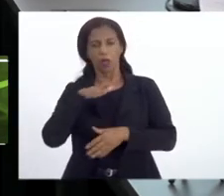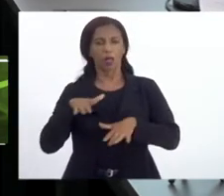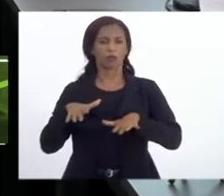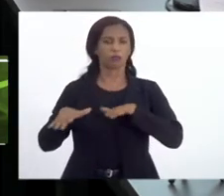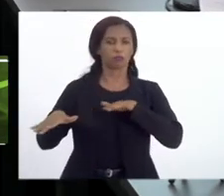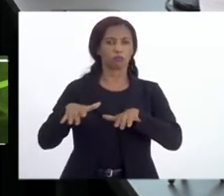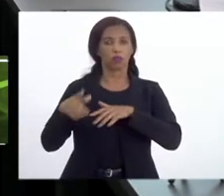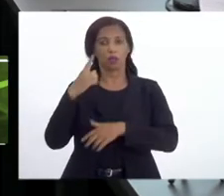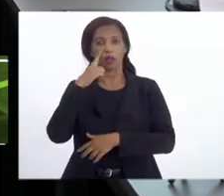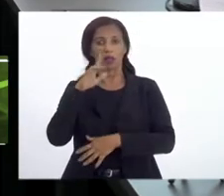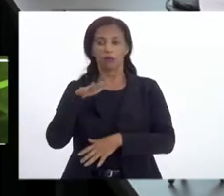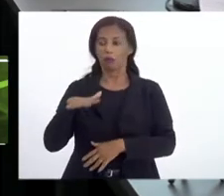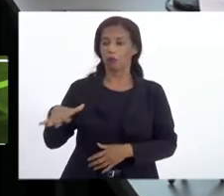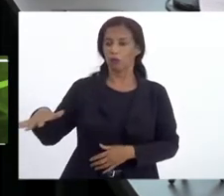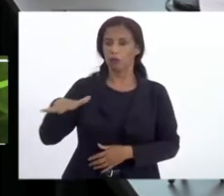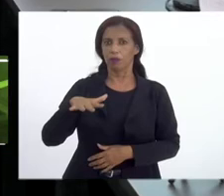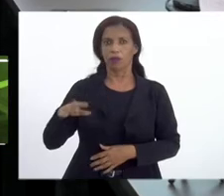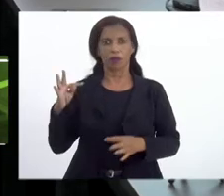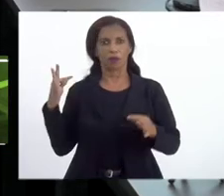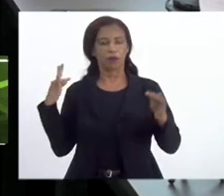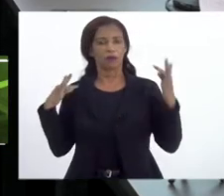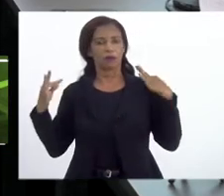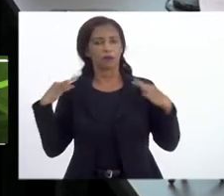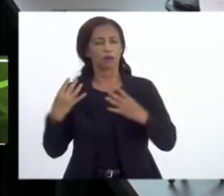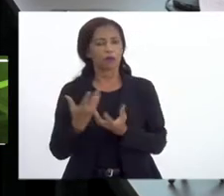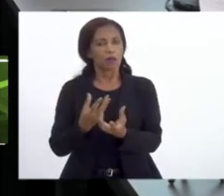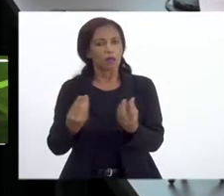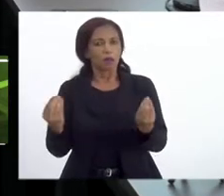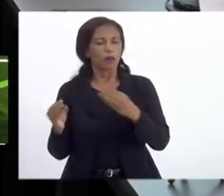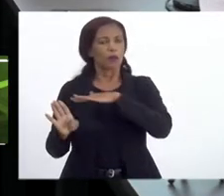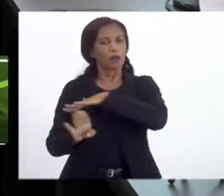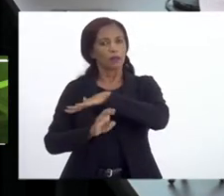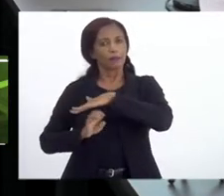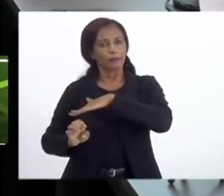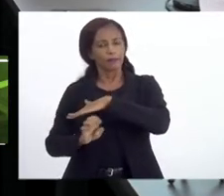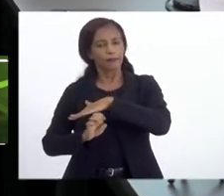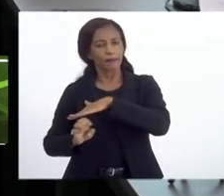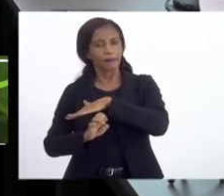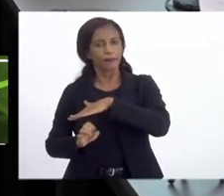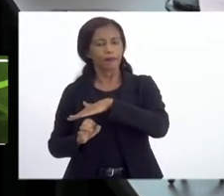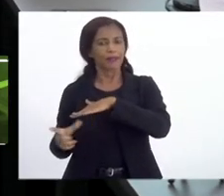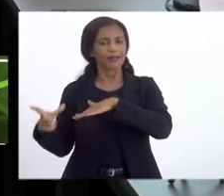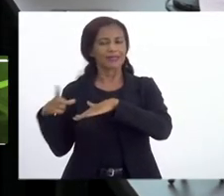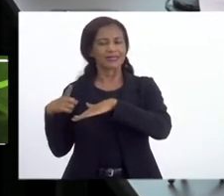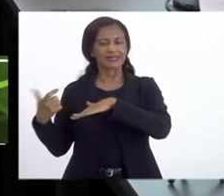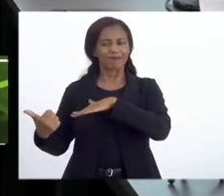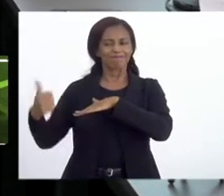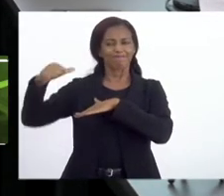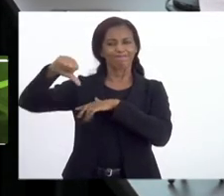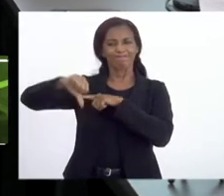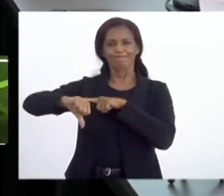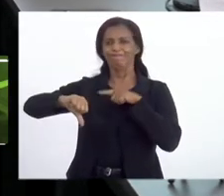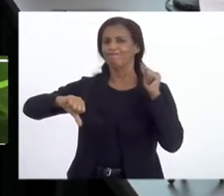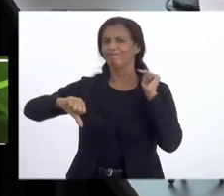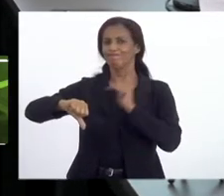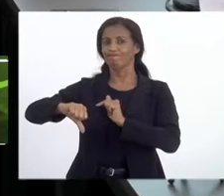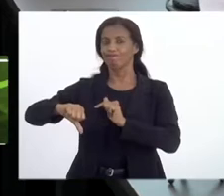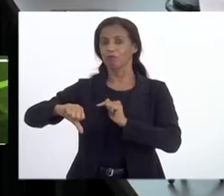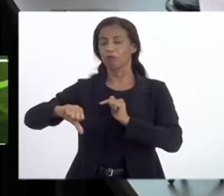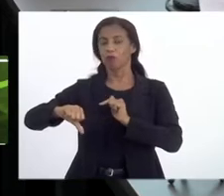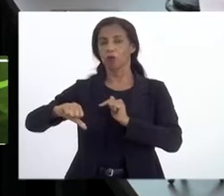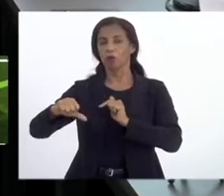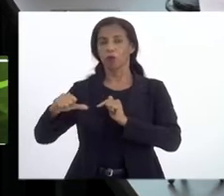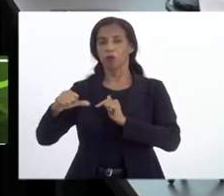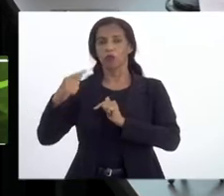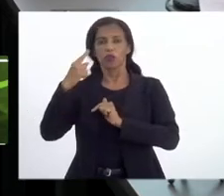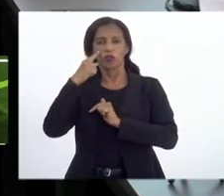nos negócios na área de turismo, e muitas empresas acenam negativamente com a intenção de